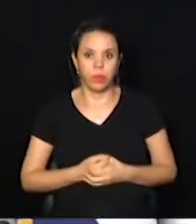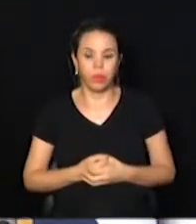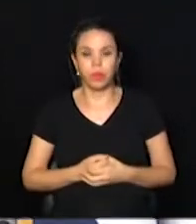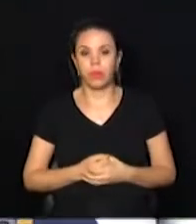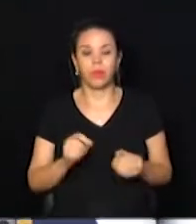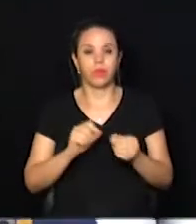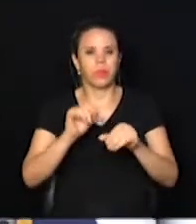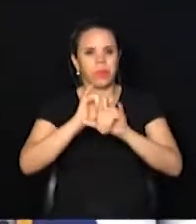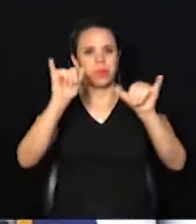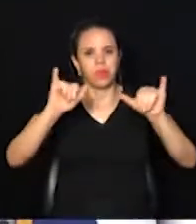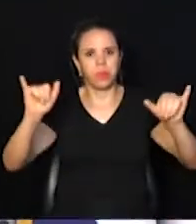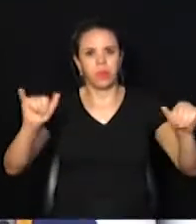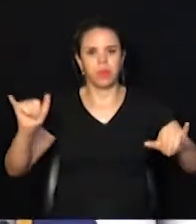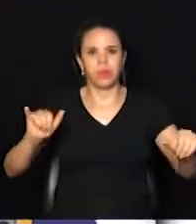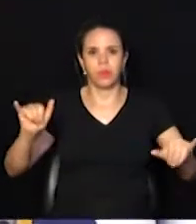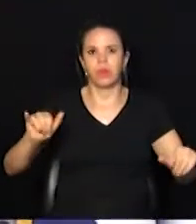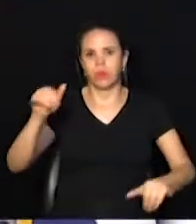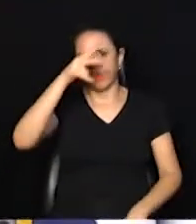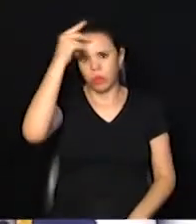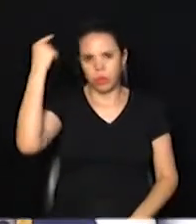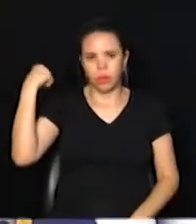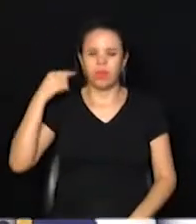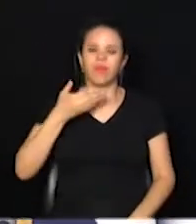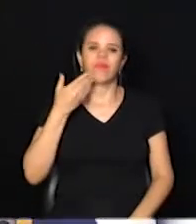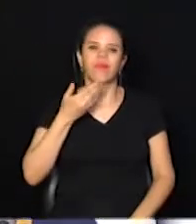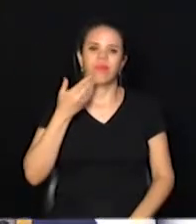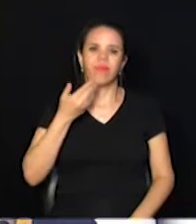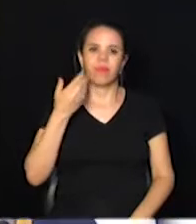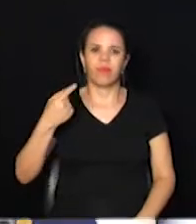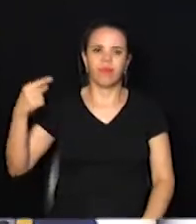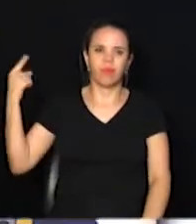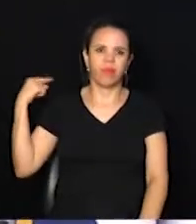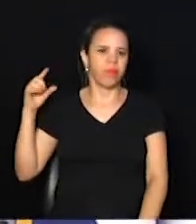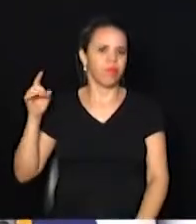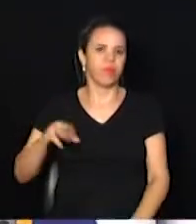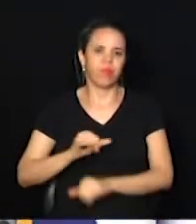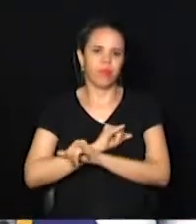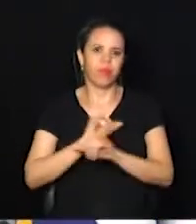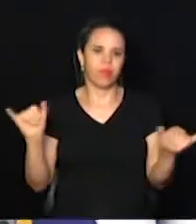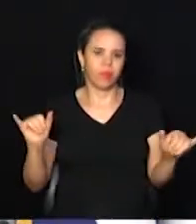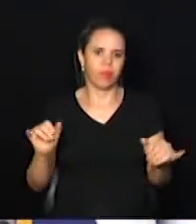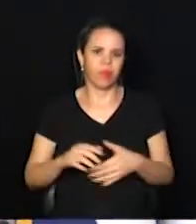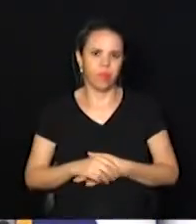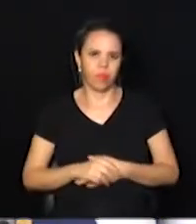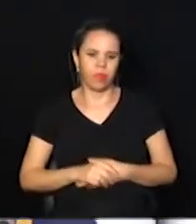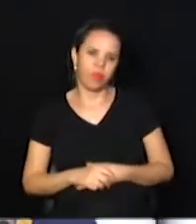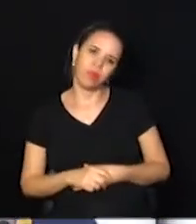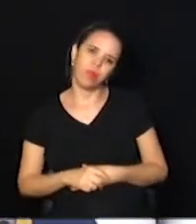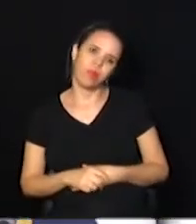Fazer campanha com o Toninho era a coisa mais fácil que tinha. E não foi só a campanha